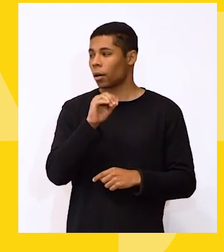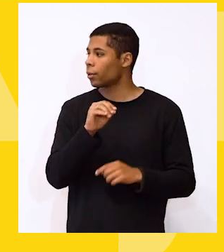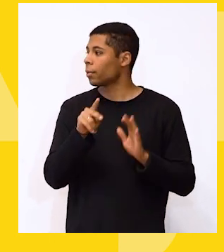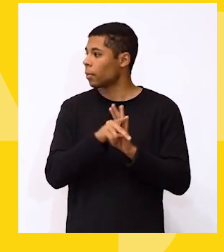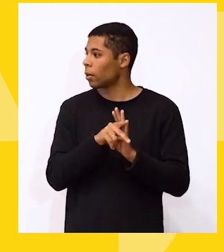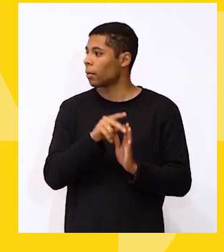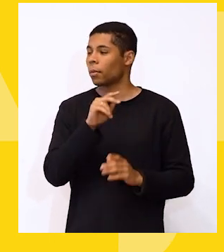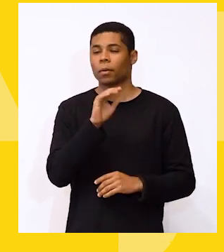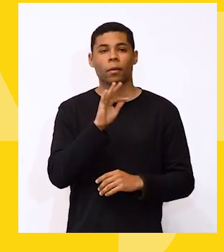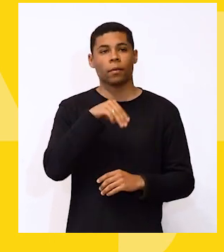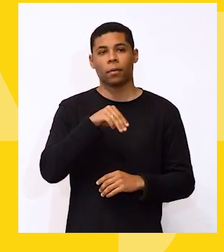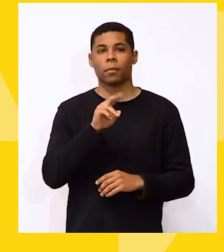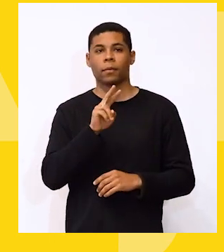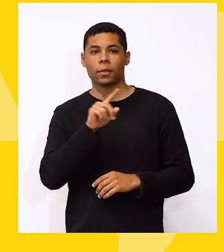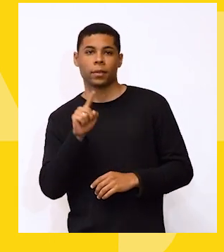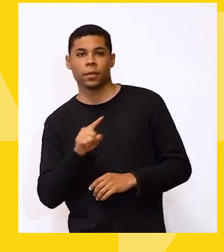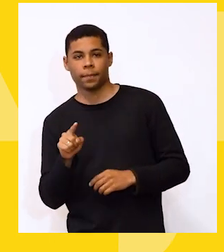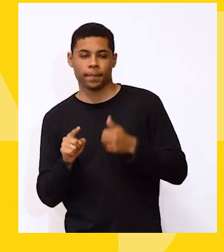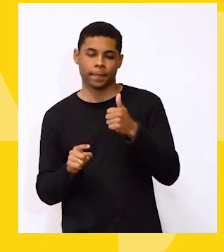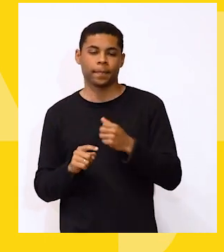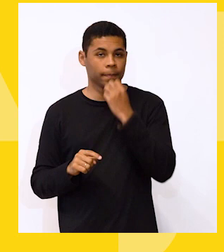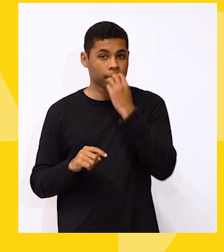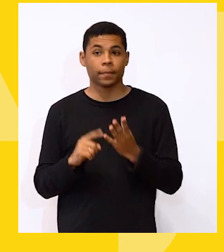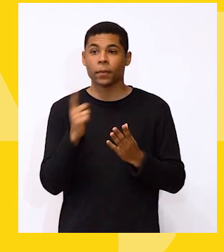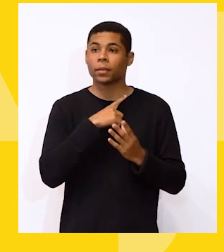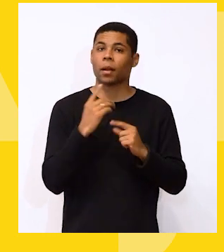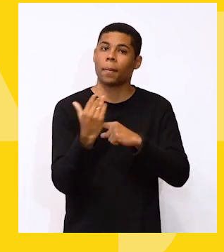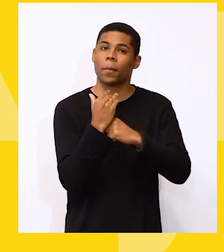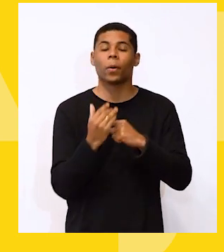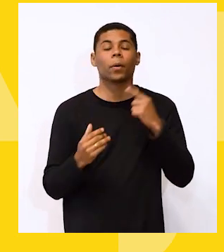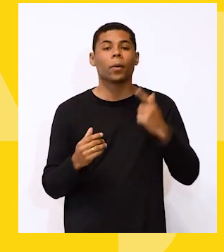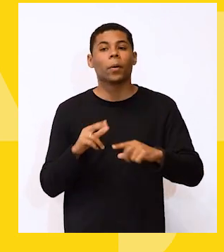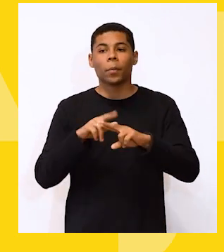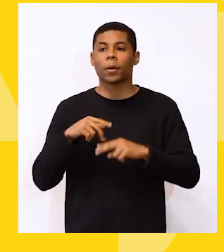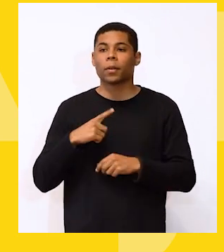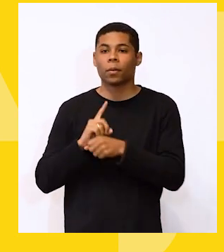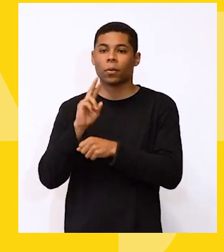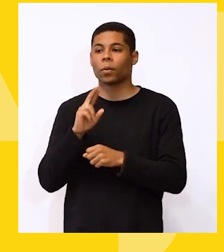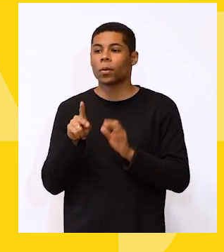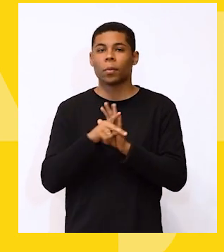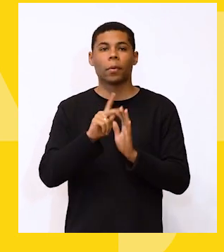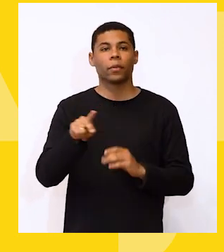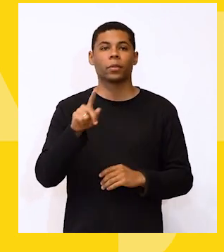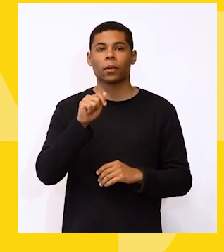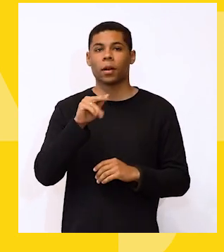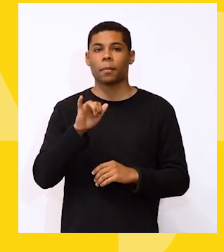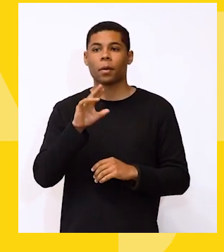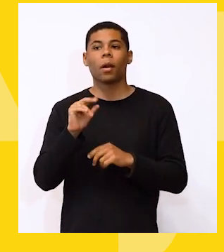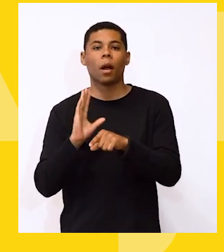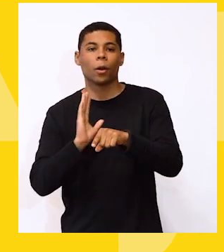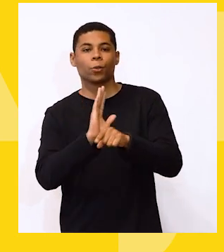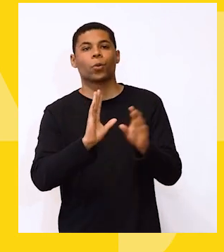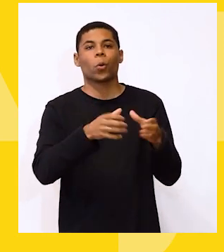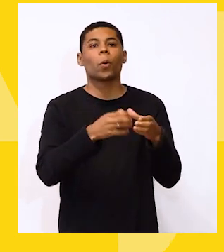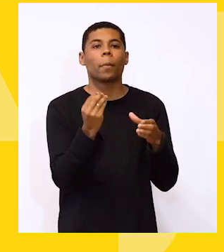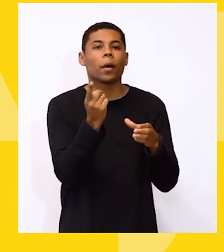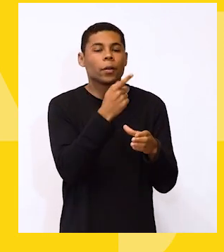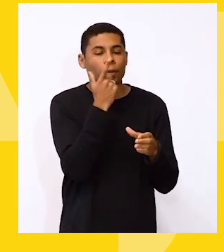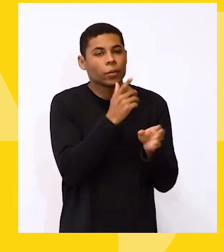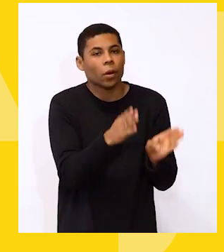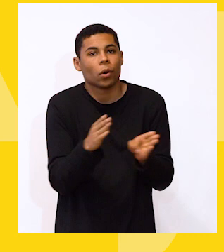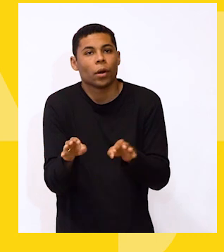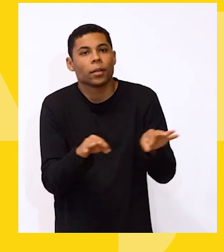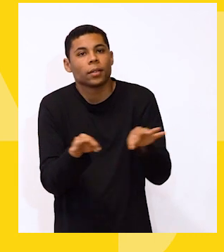extremamente importante da Vanessa Rezende doutorando do professor gameleiro tá nos ajudando aí no grupo na organização